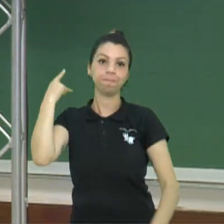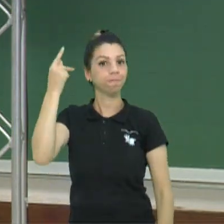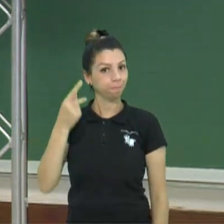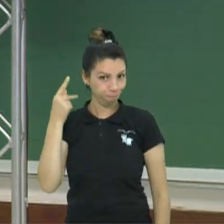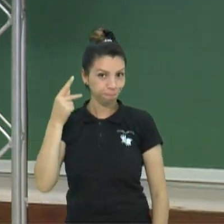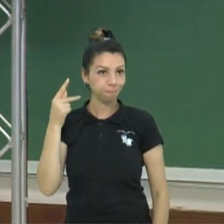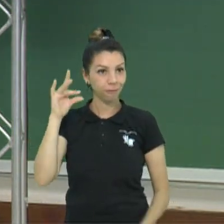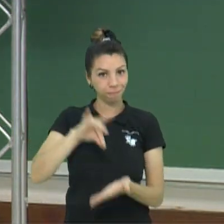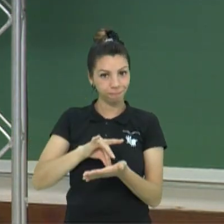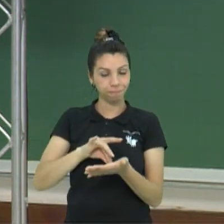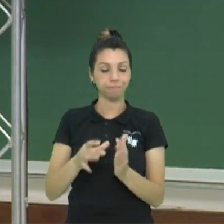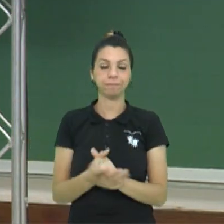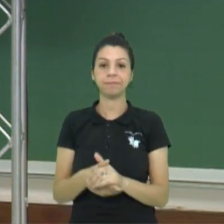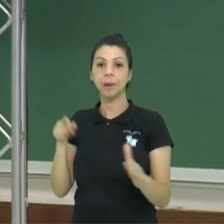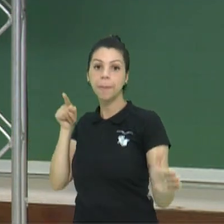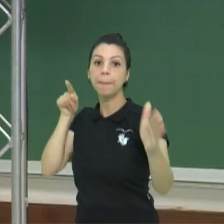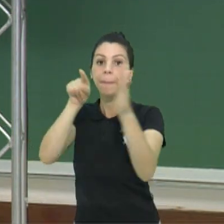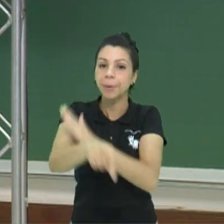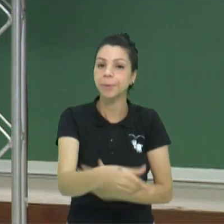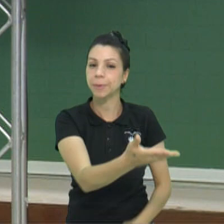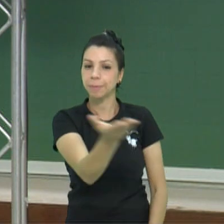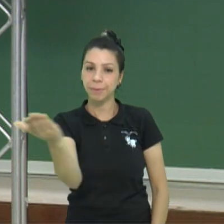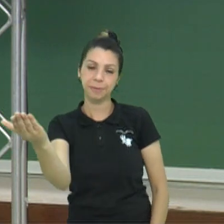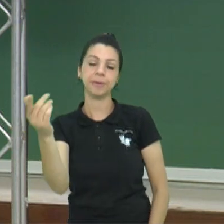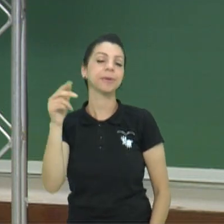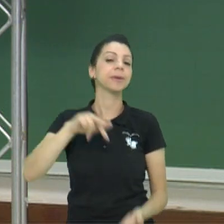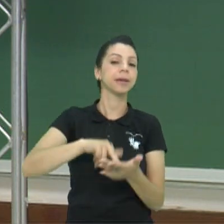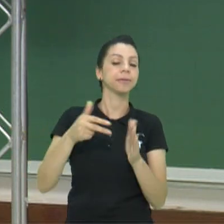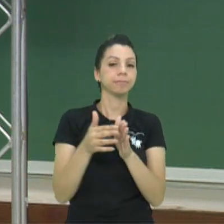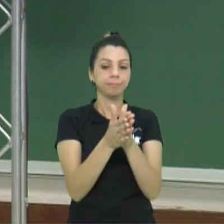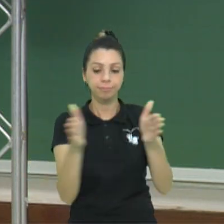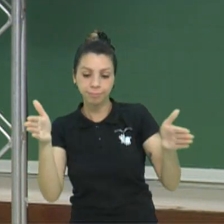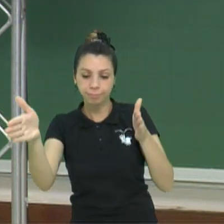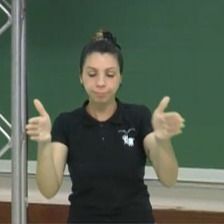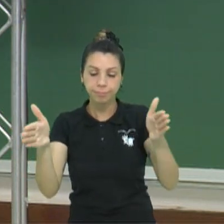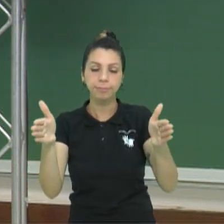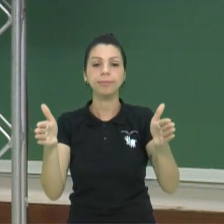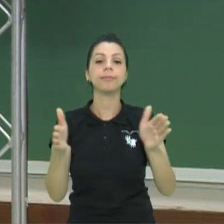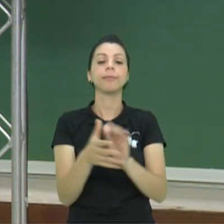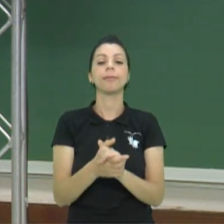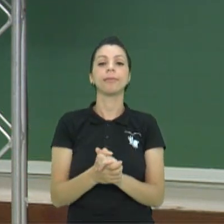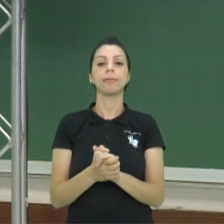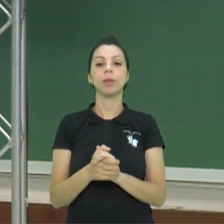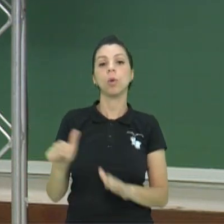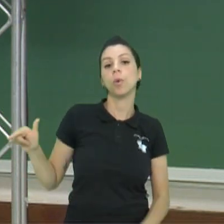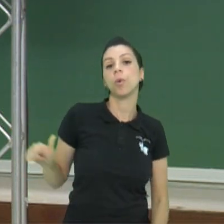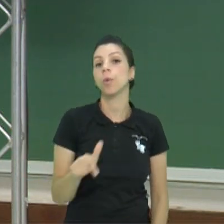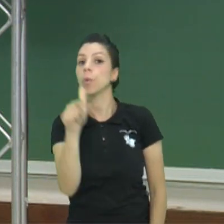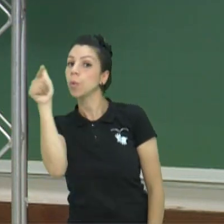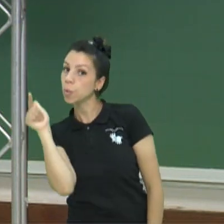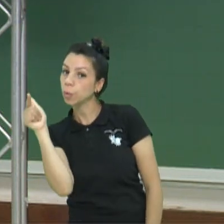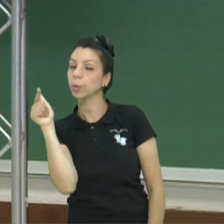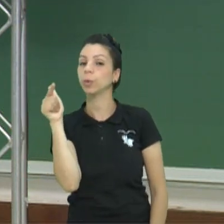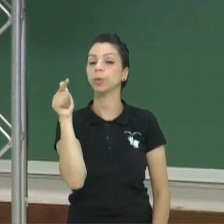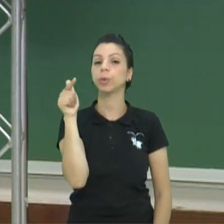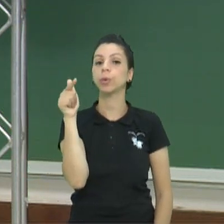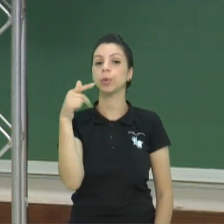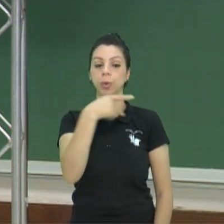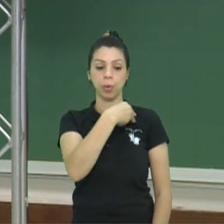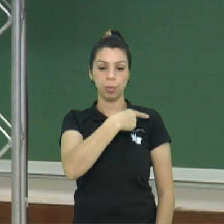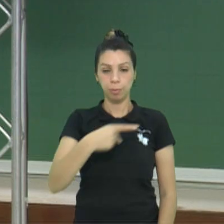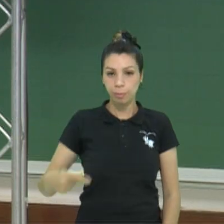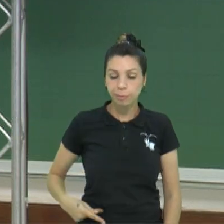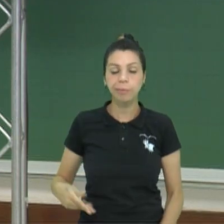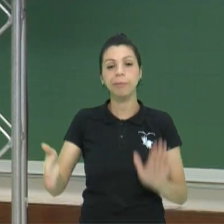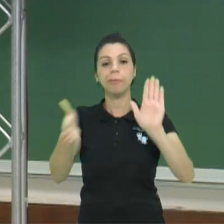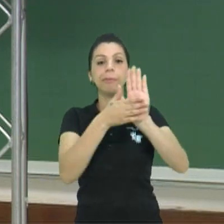política. Quiz para você então sobre esse período eleitoral. Qual outro presidente do Brasil prometia